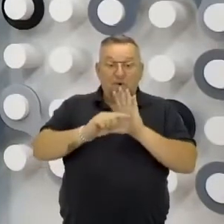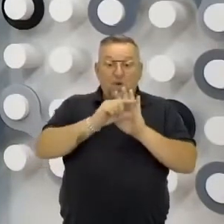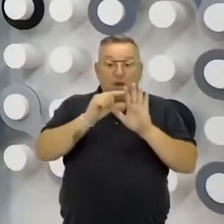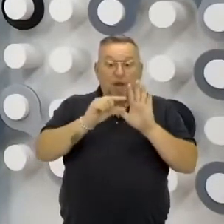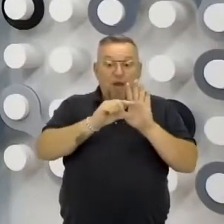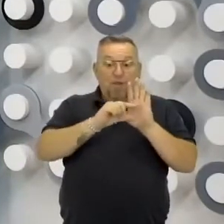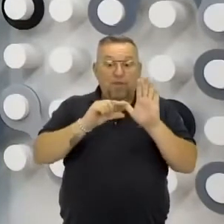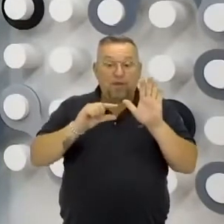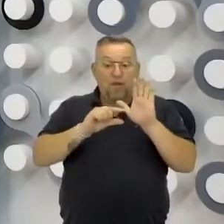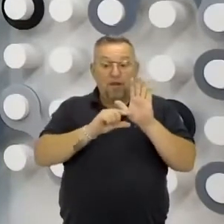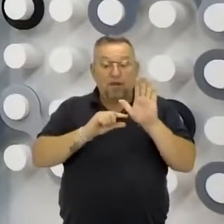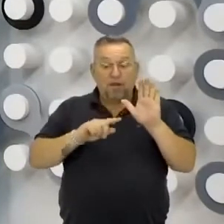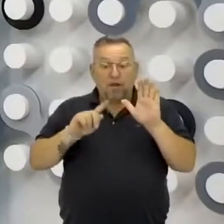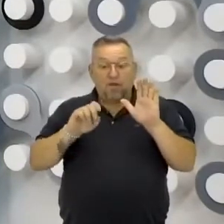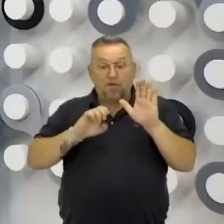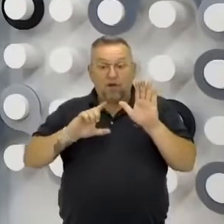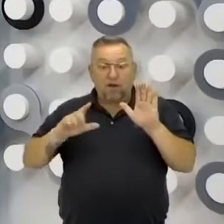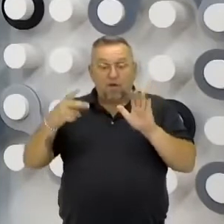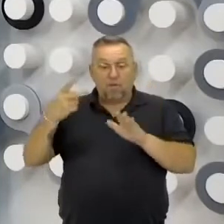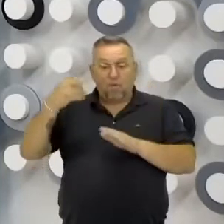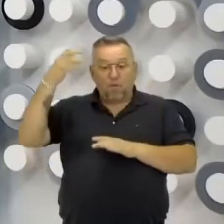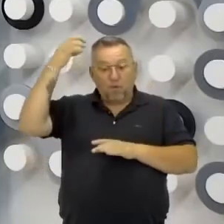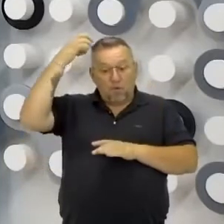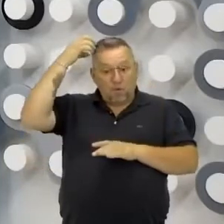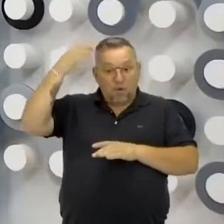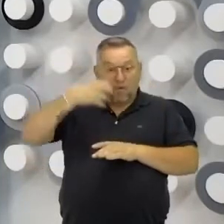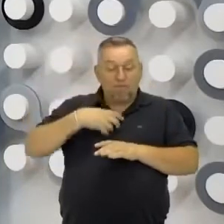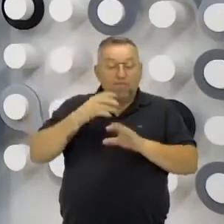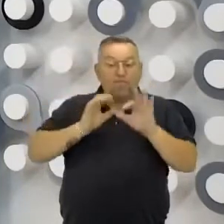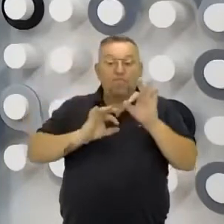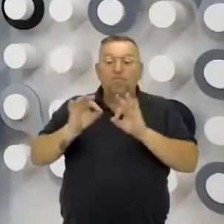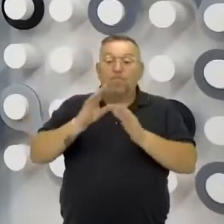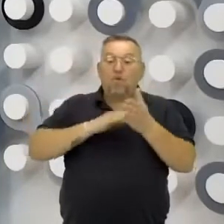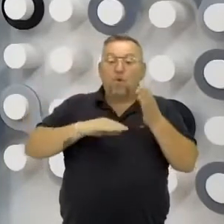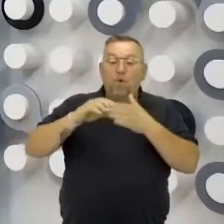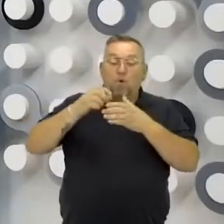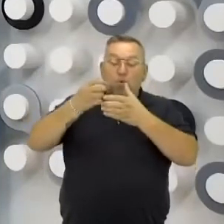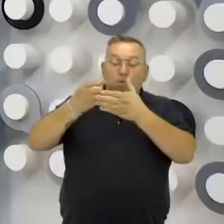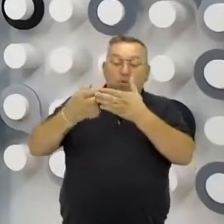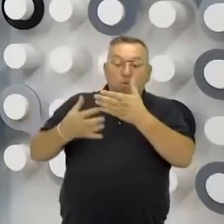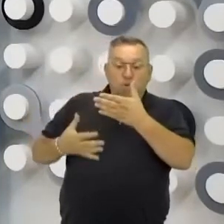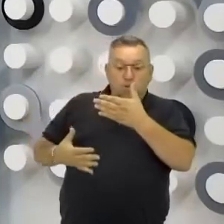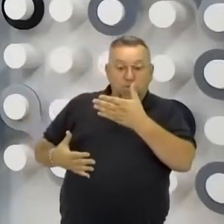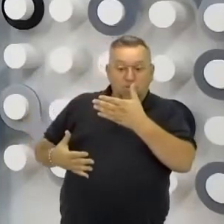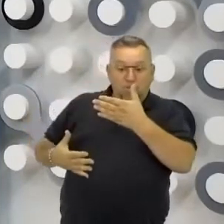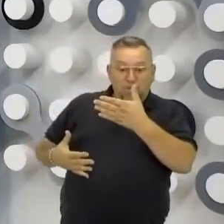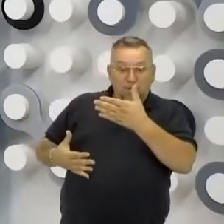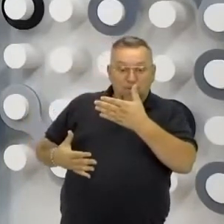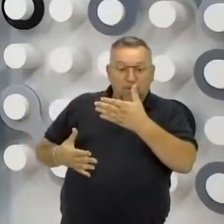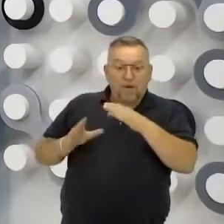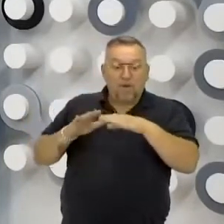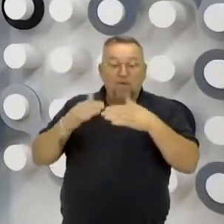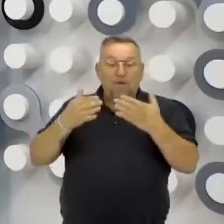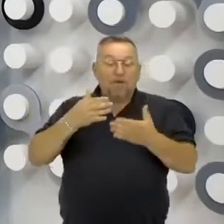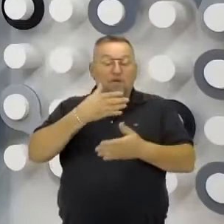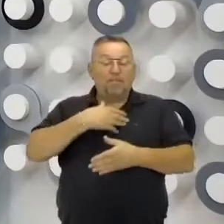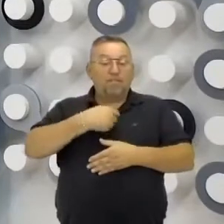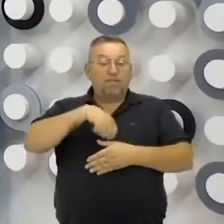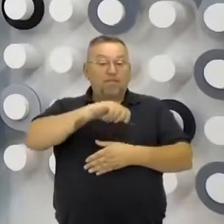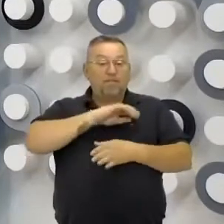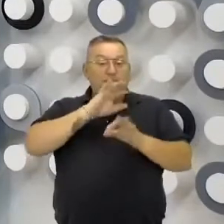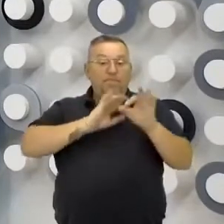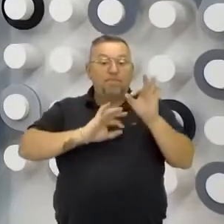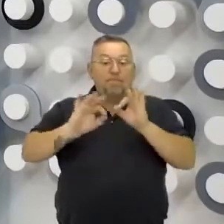capitania geral e o vice-reino é uma forma de organizar todo esse território? Foi assim, então, que os espanhóis organizaram